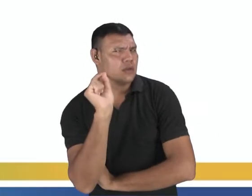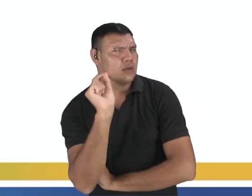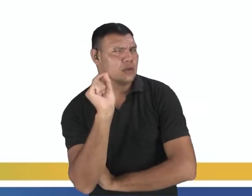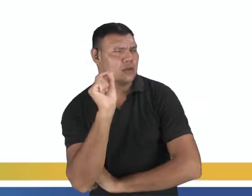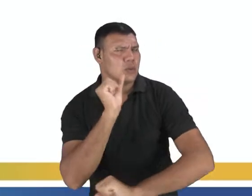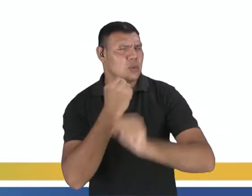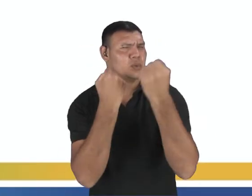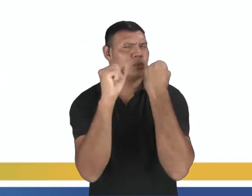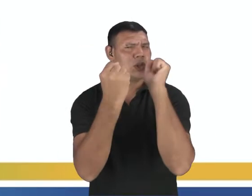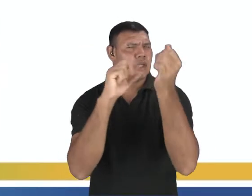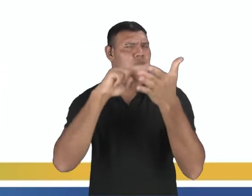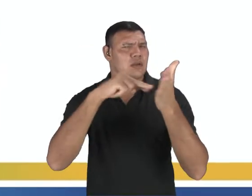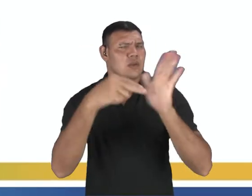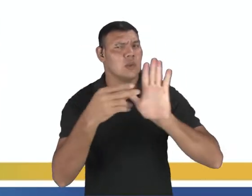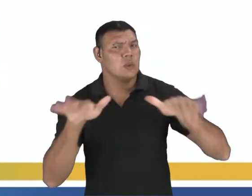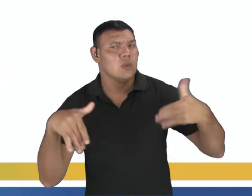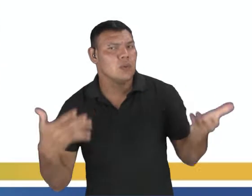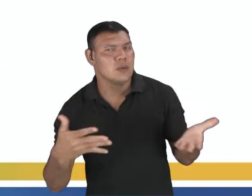uma indústria.